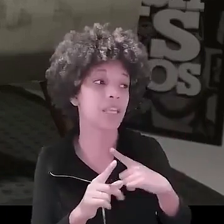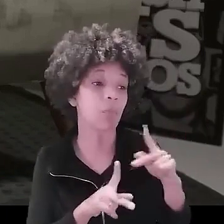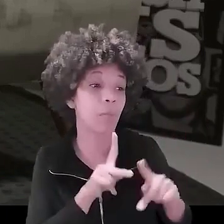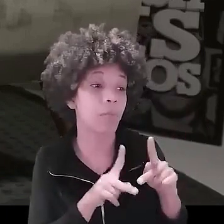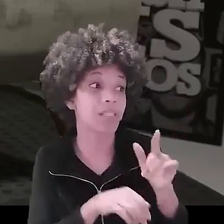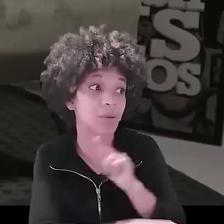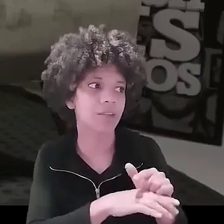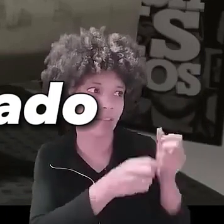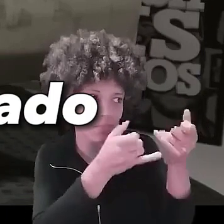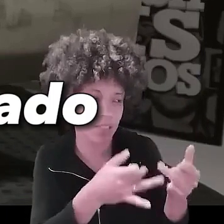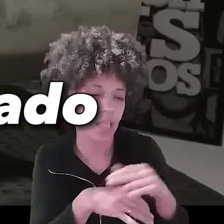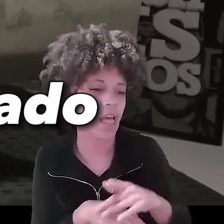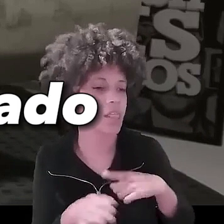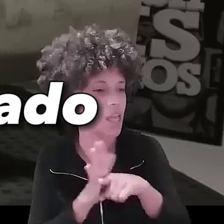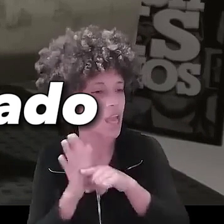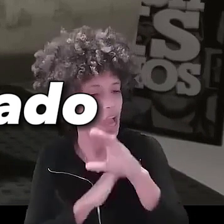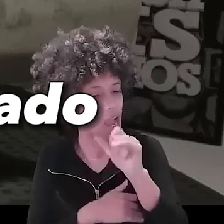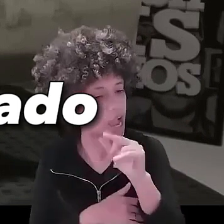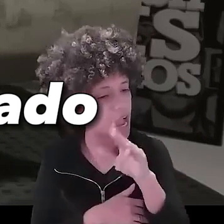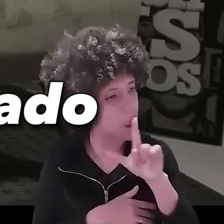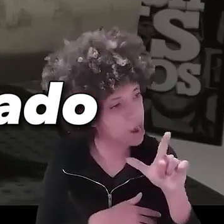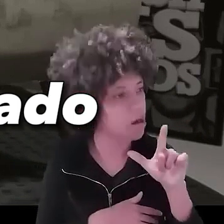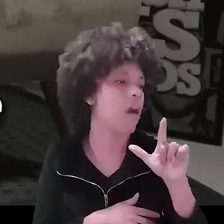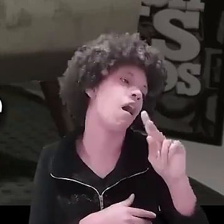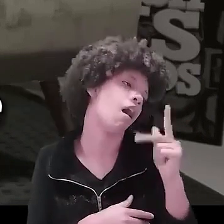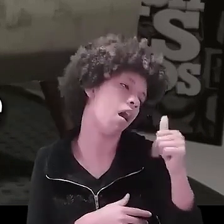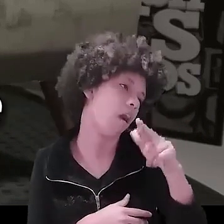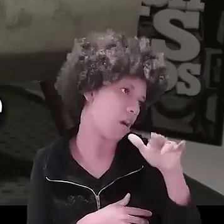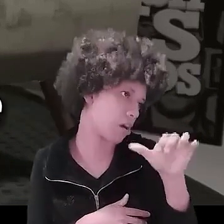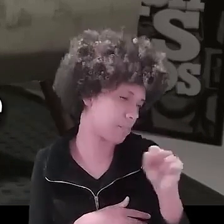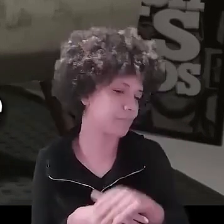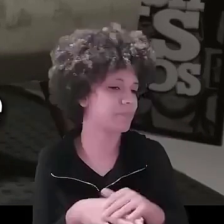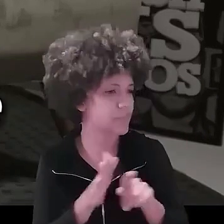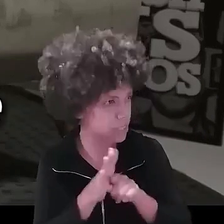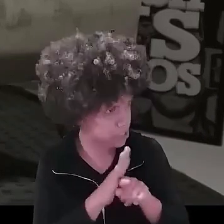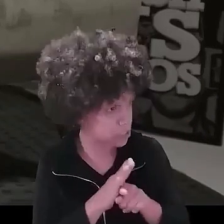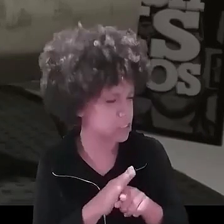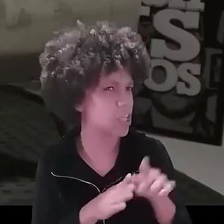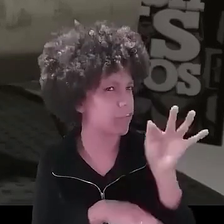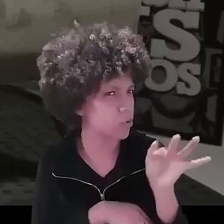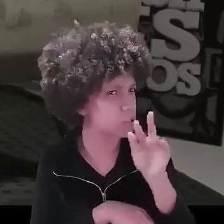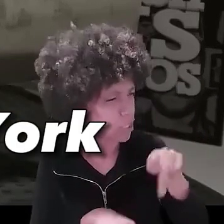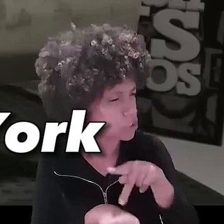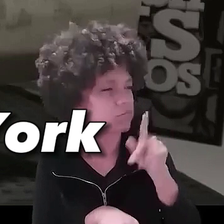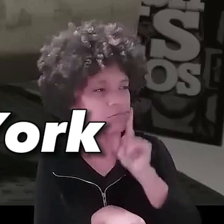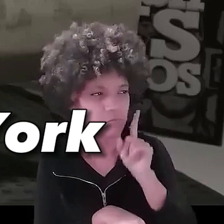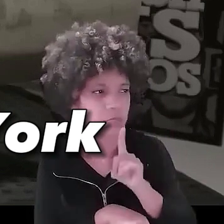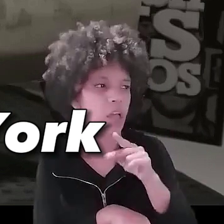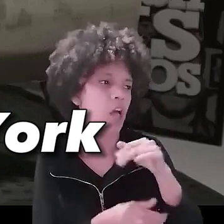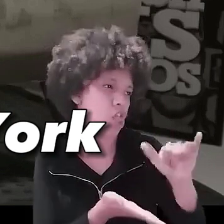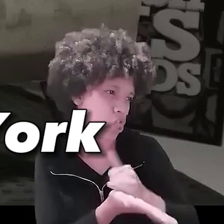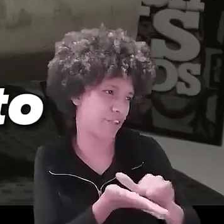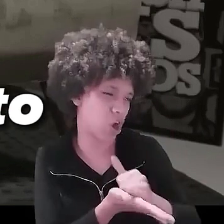ter uma população educada, né? Tem um pesquisador chamado Carl Hart, que ele é um neurocientista de Stanford também. Acho que é de Stanford, de outra faculdade,